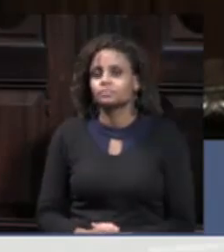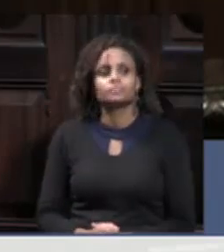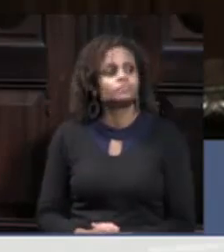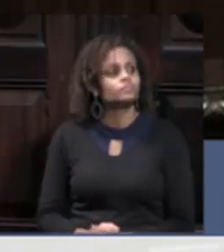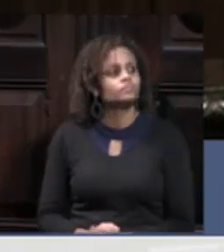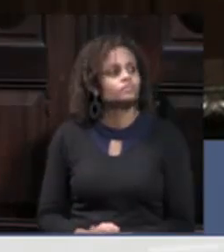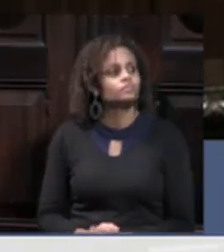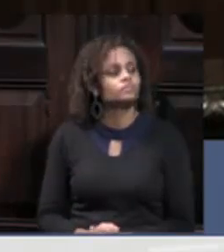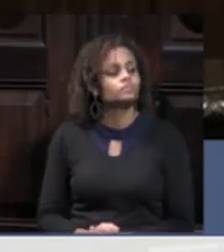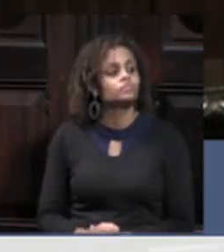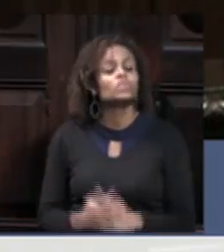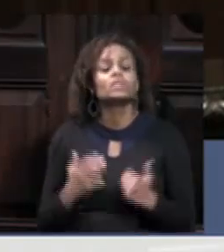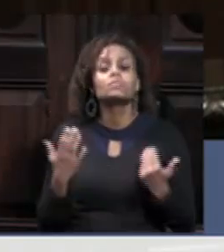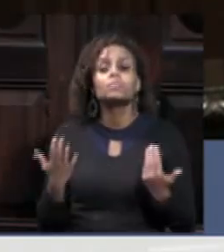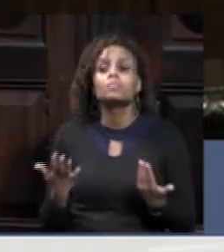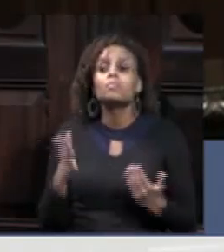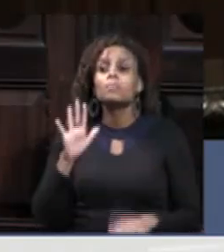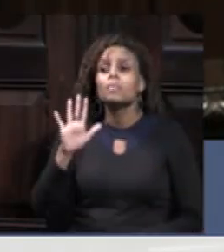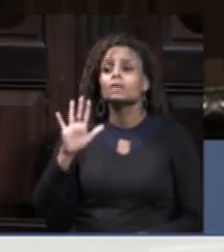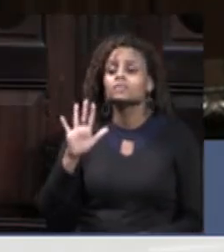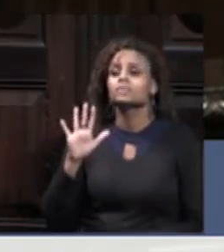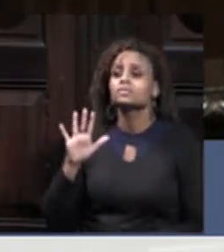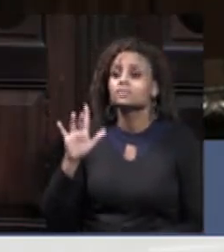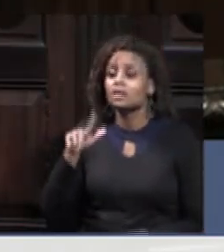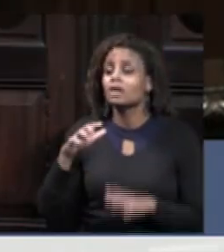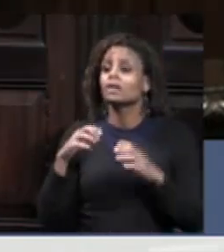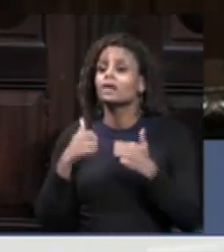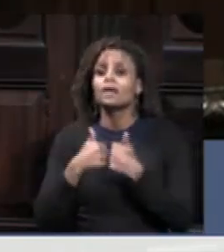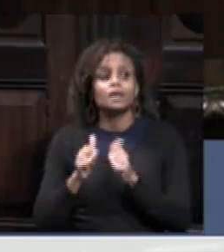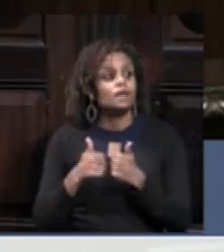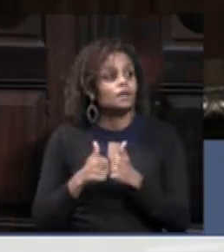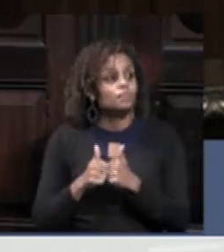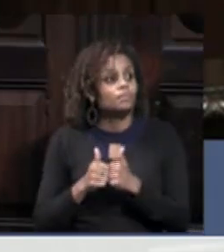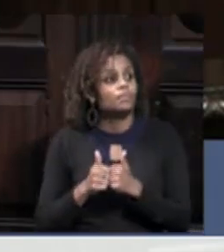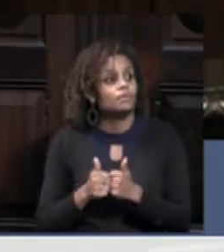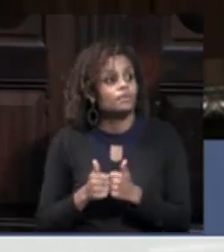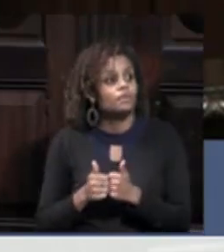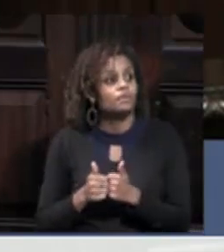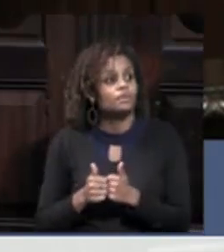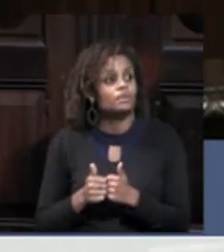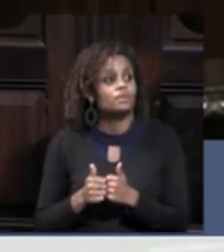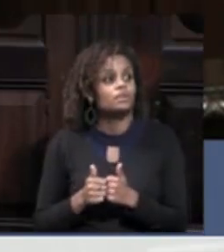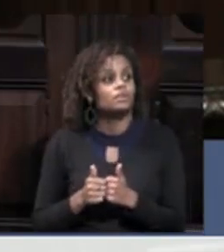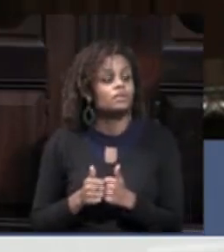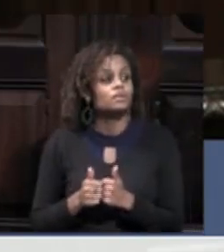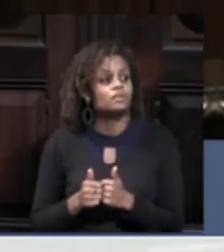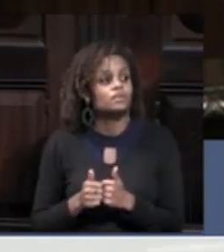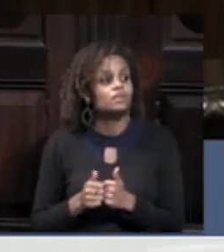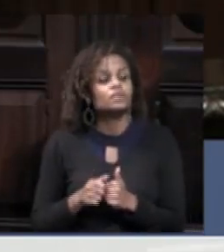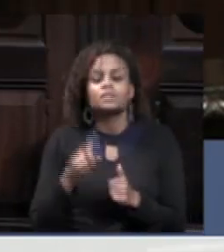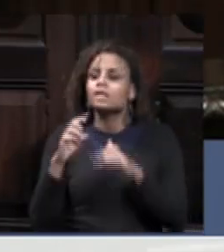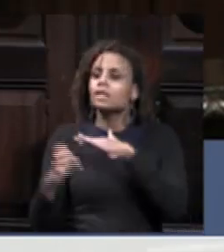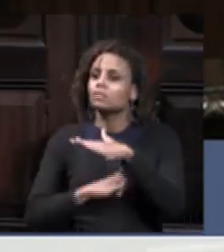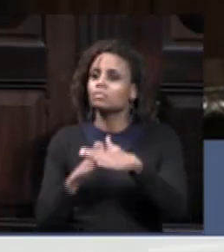Entretanto, esta linha atende aos municípios de Muriaé, atendia os municípios de Muriaé,